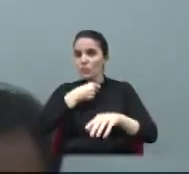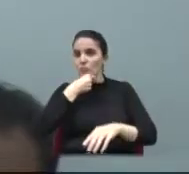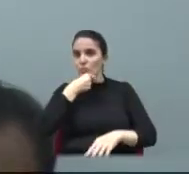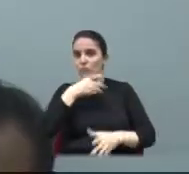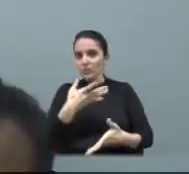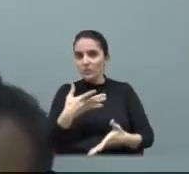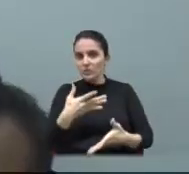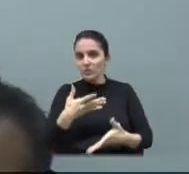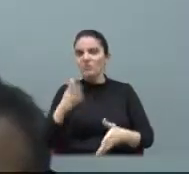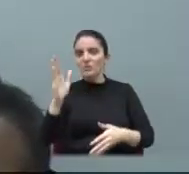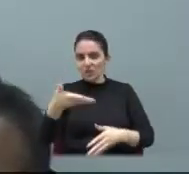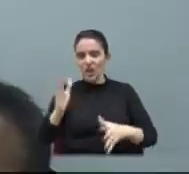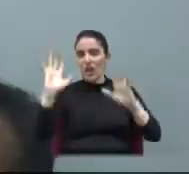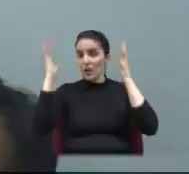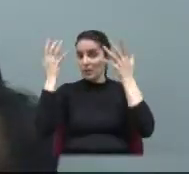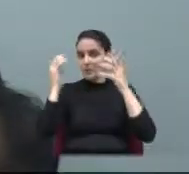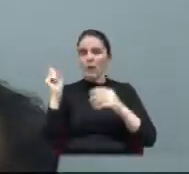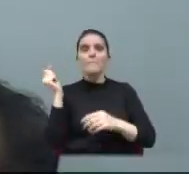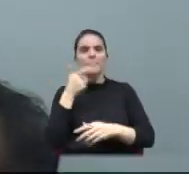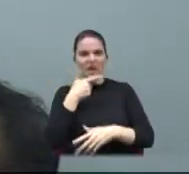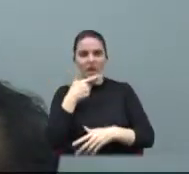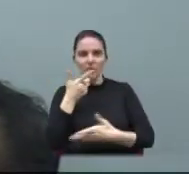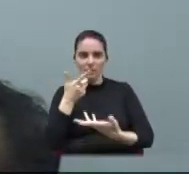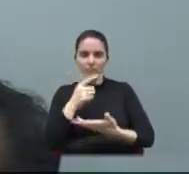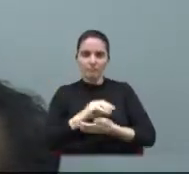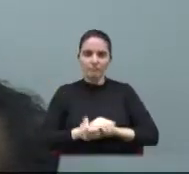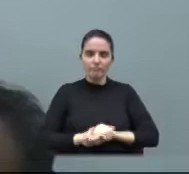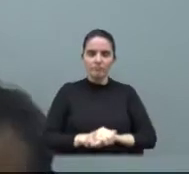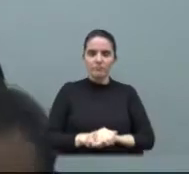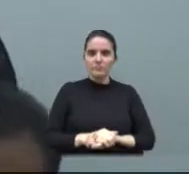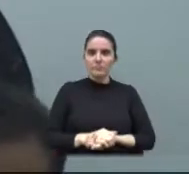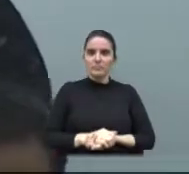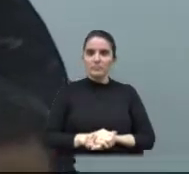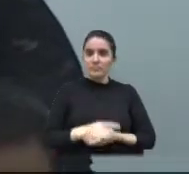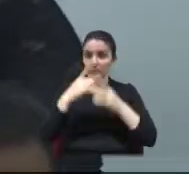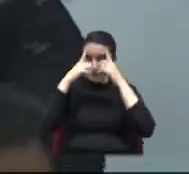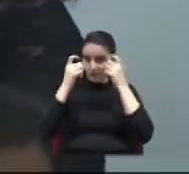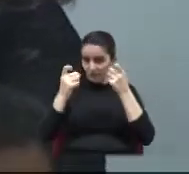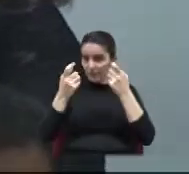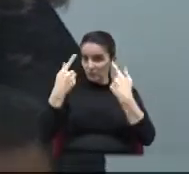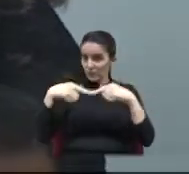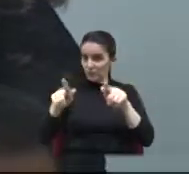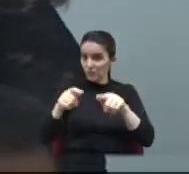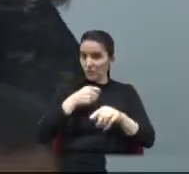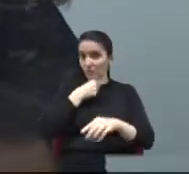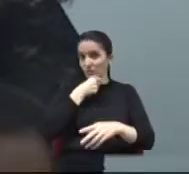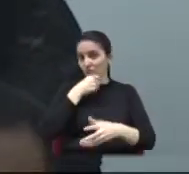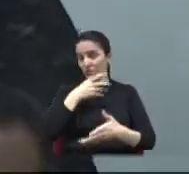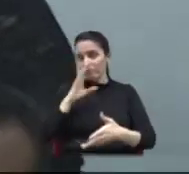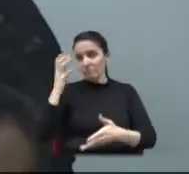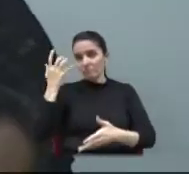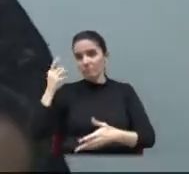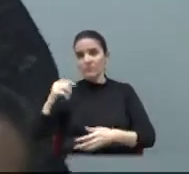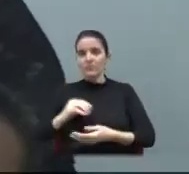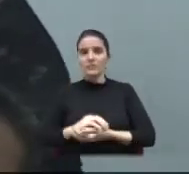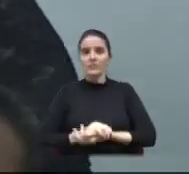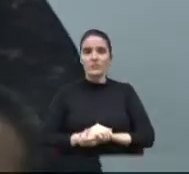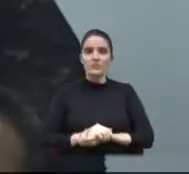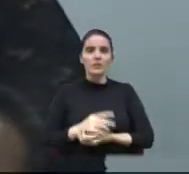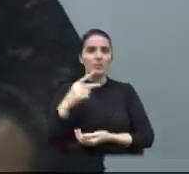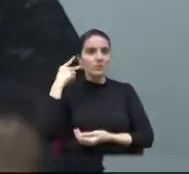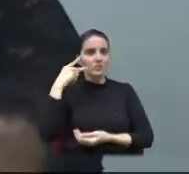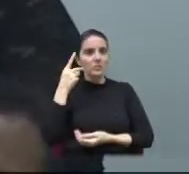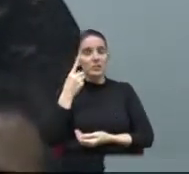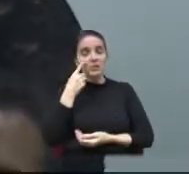estamos comemorando. Nós estamos aqui falando da violência contra o idoso. É o que nós vivenciamos lá. Vereador que foi lá viu